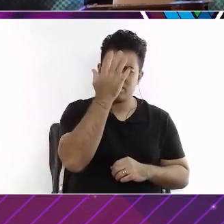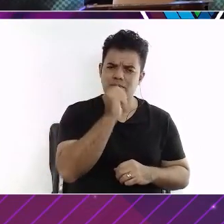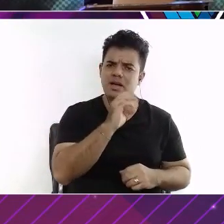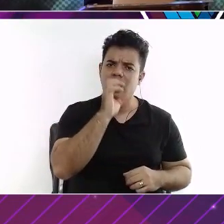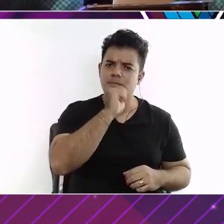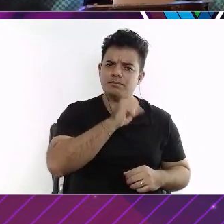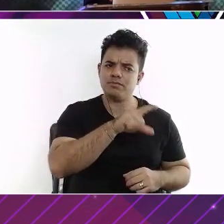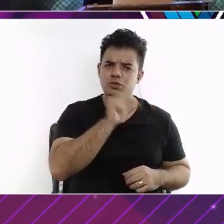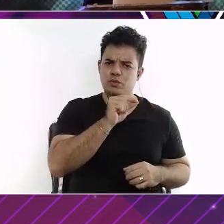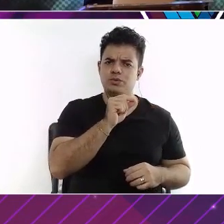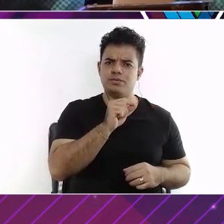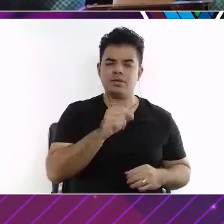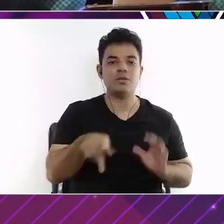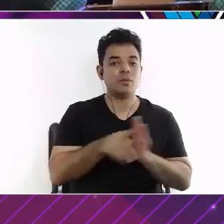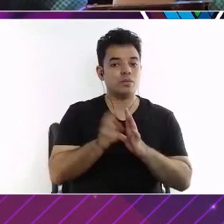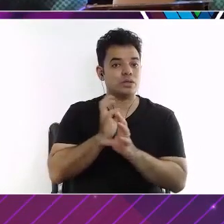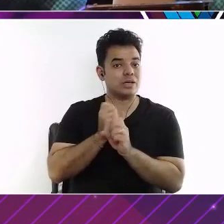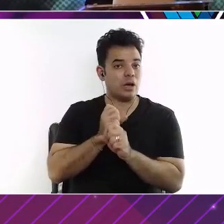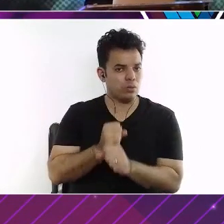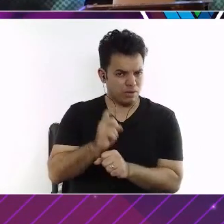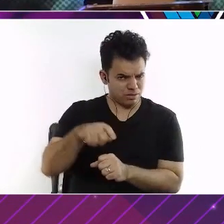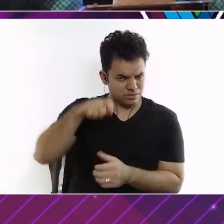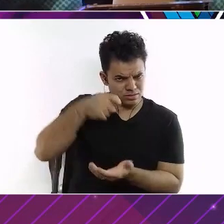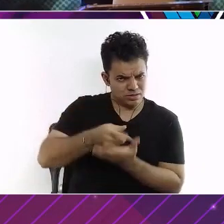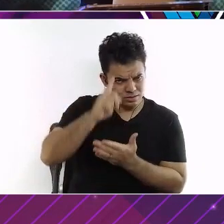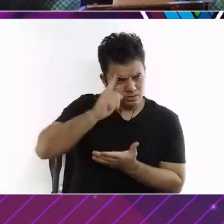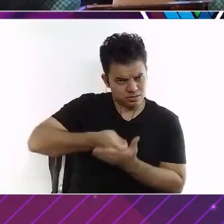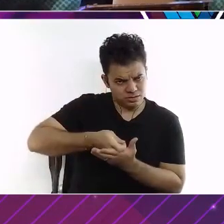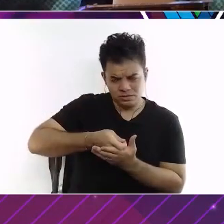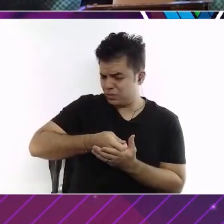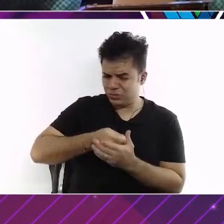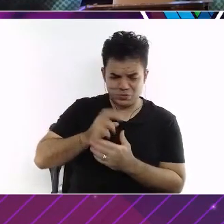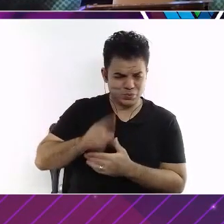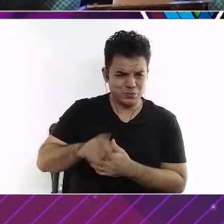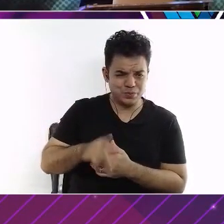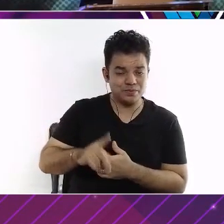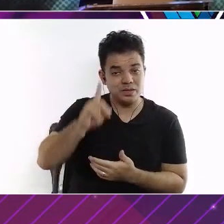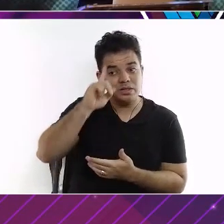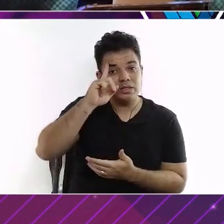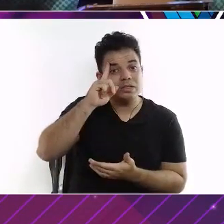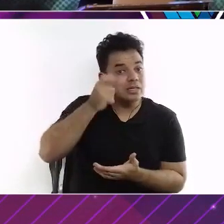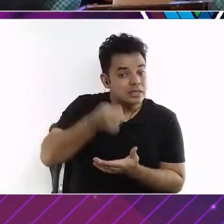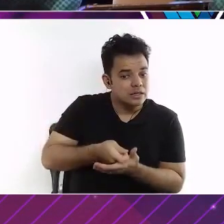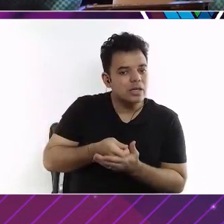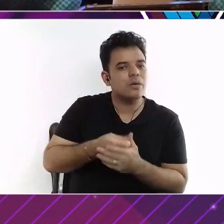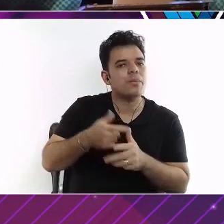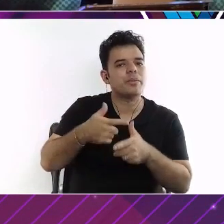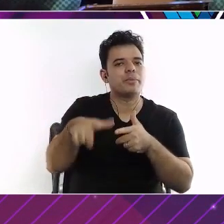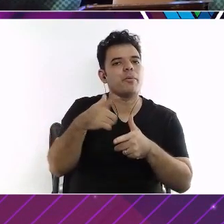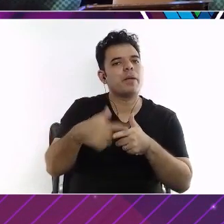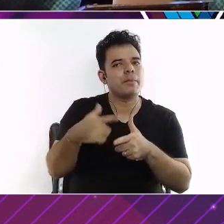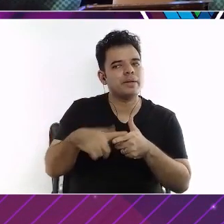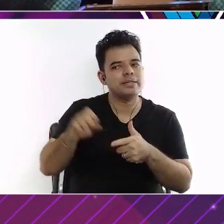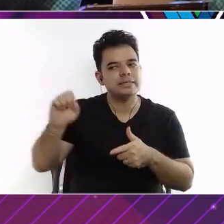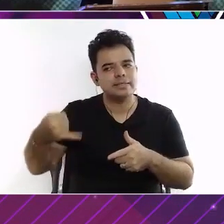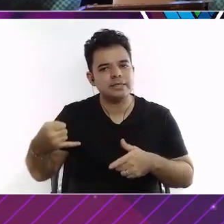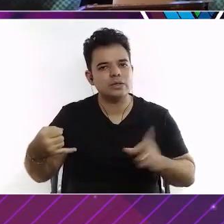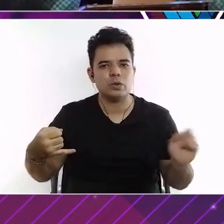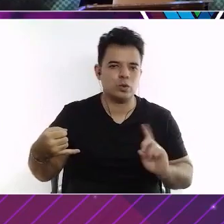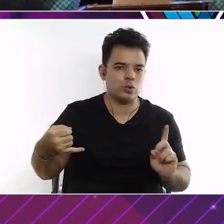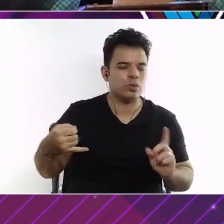decisões. Muito bem. Então, decisões são problemas insolúveis, porque a gente toma decisões baseadas na nossa